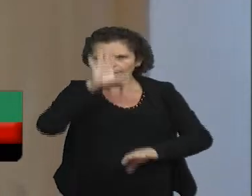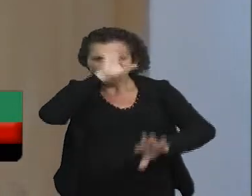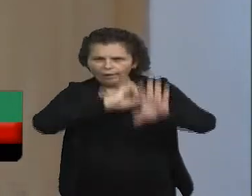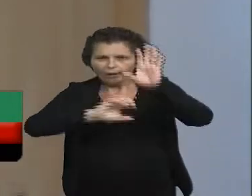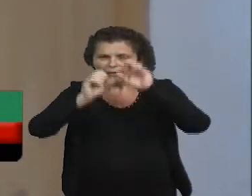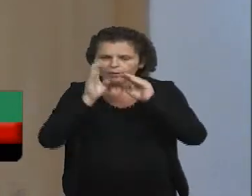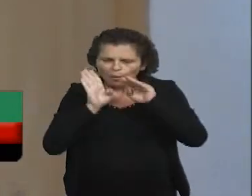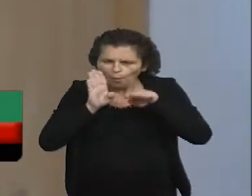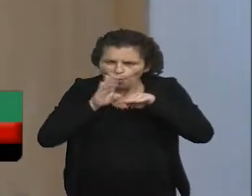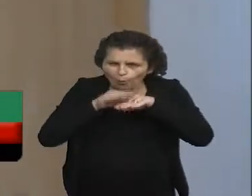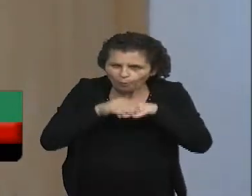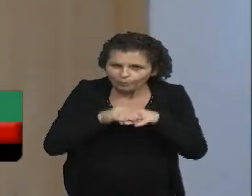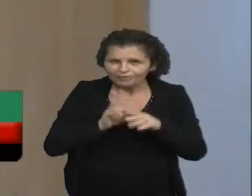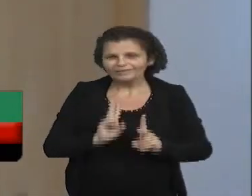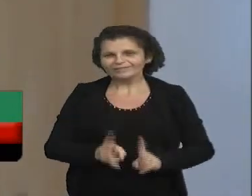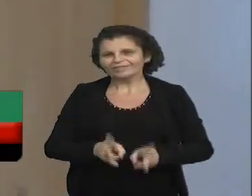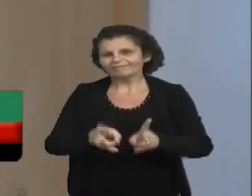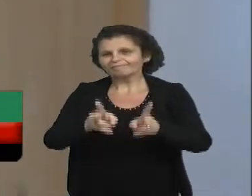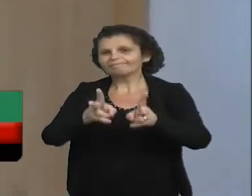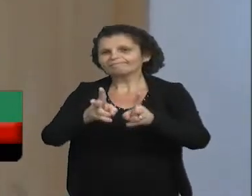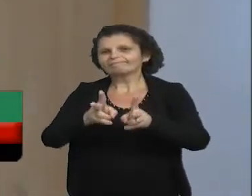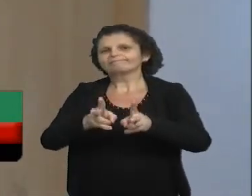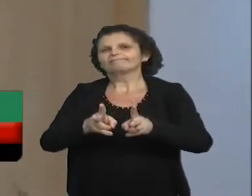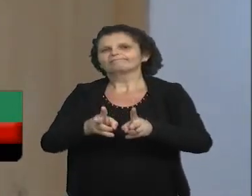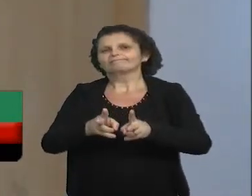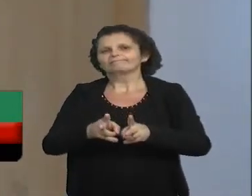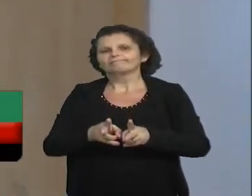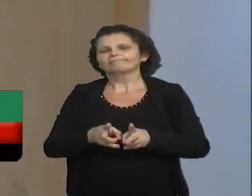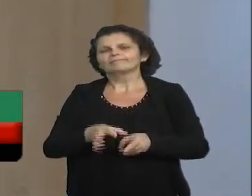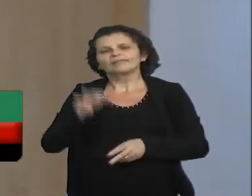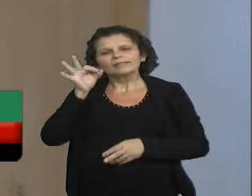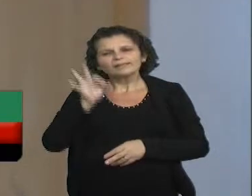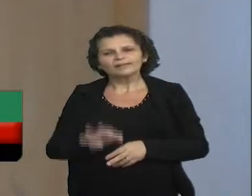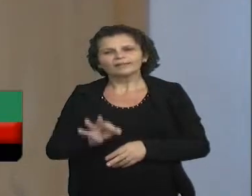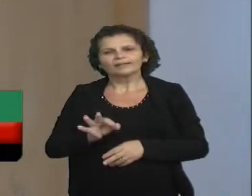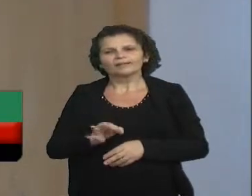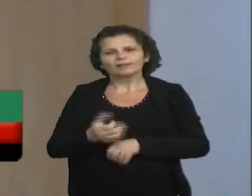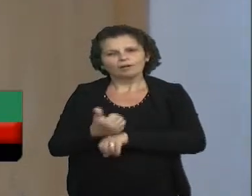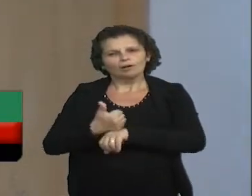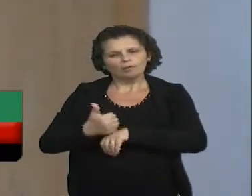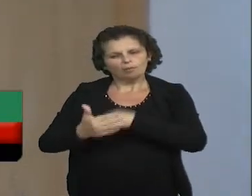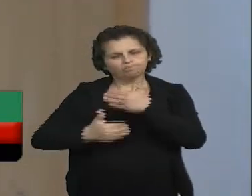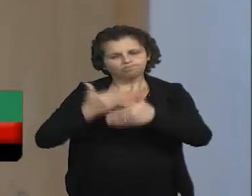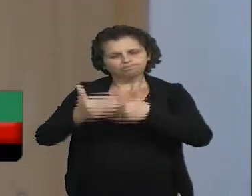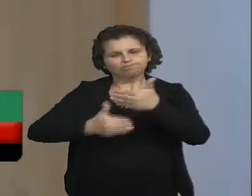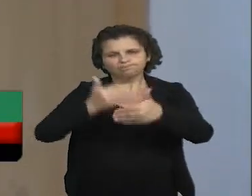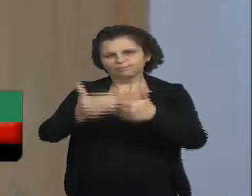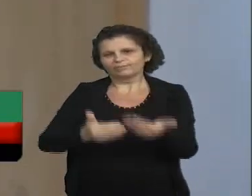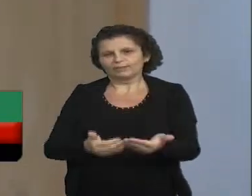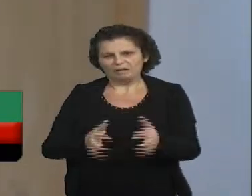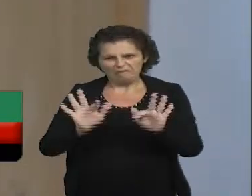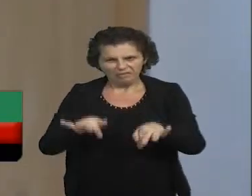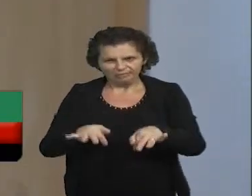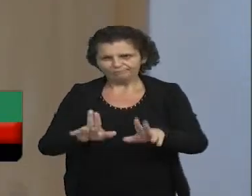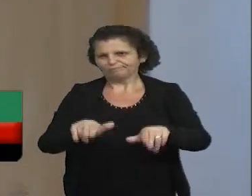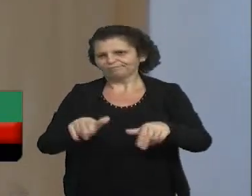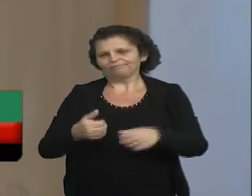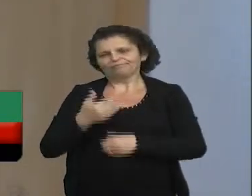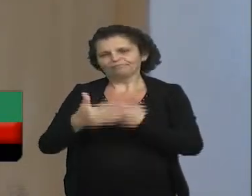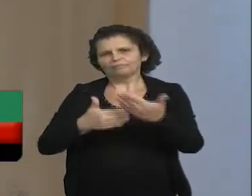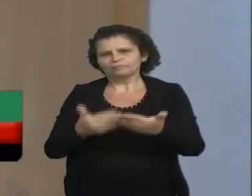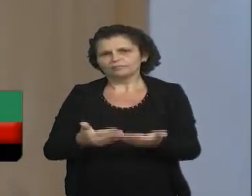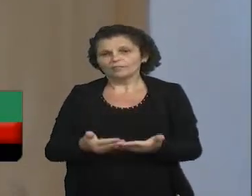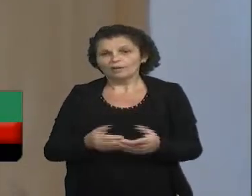sua humildade, dedicação, tenho certeza que a sua carreira não termina aqui. Muito obrigado. Né,